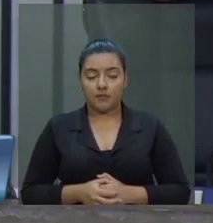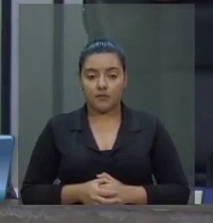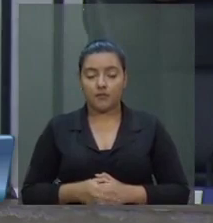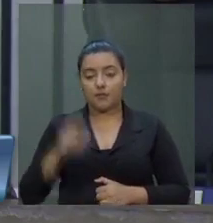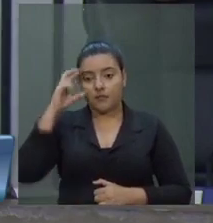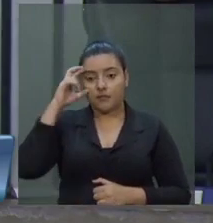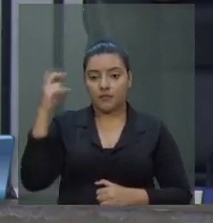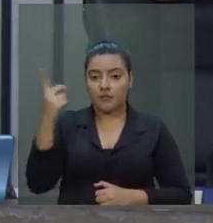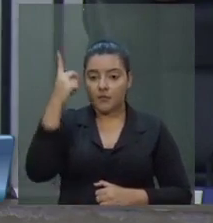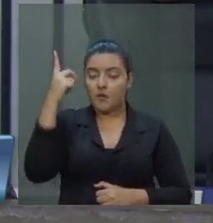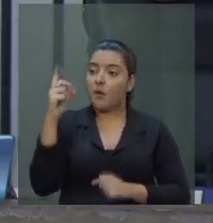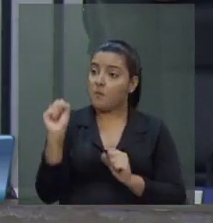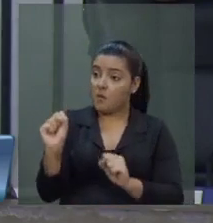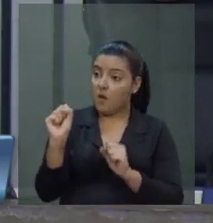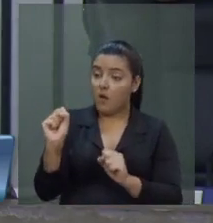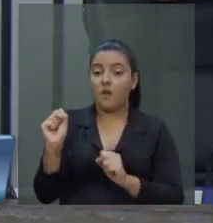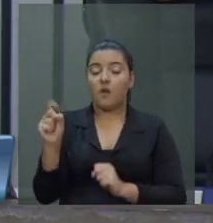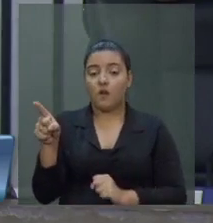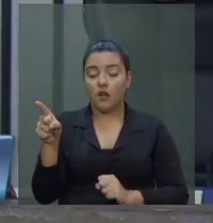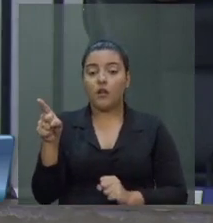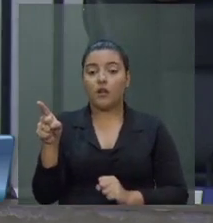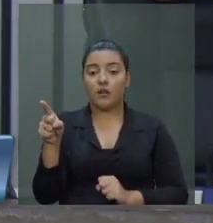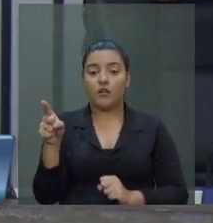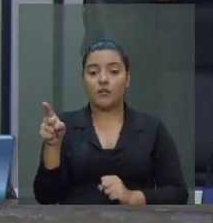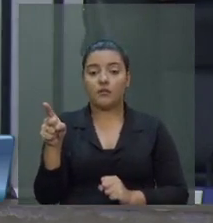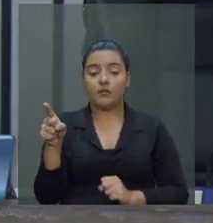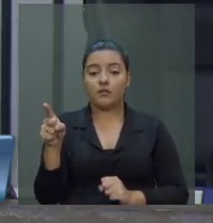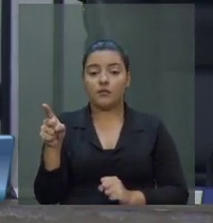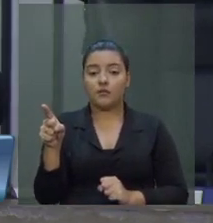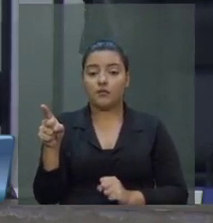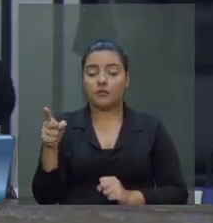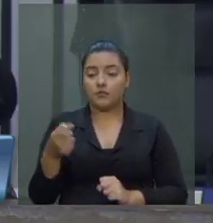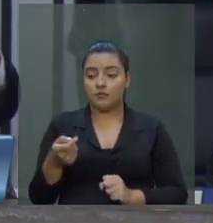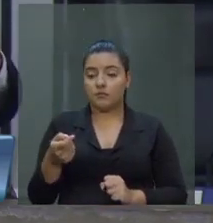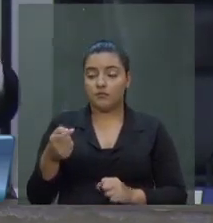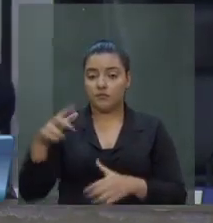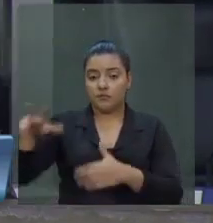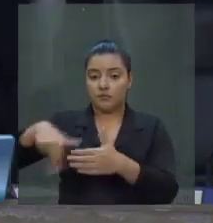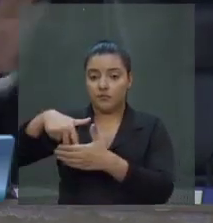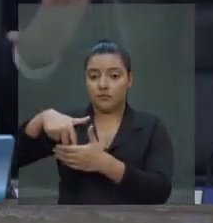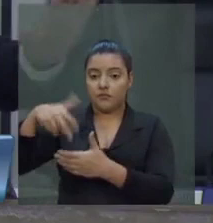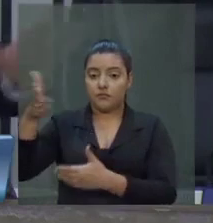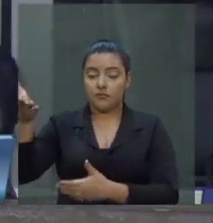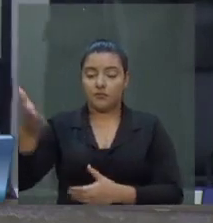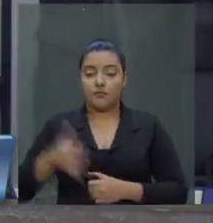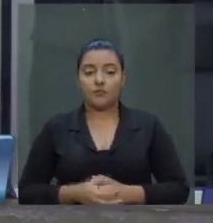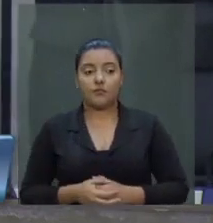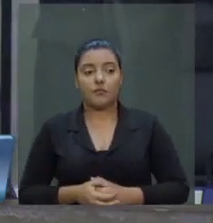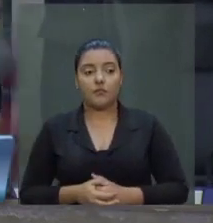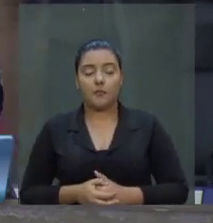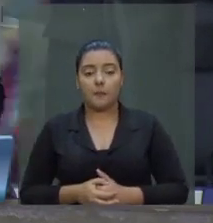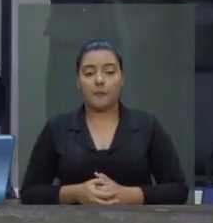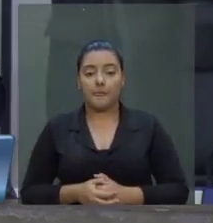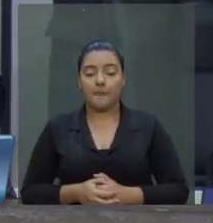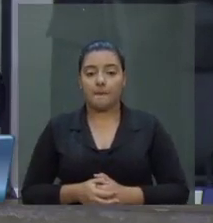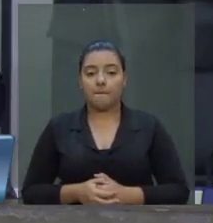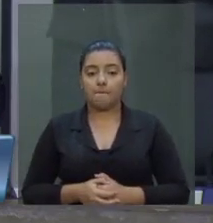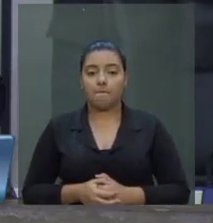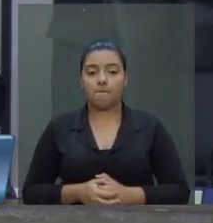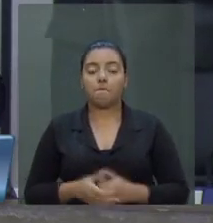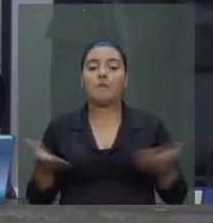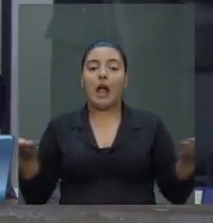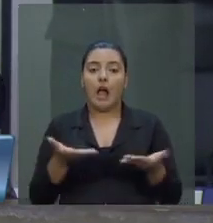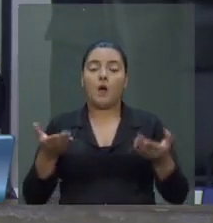Deputado Rosendo. Deputado Rosendo, a mesa pode. concede... Pronto. Claro, com certeza. Então,